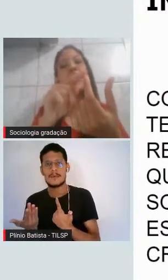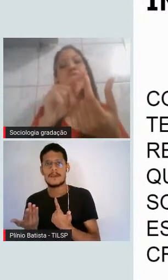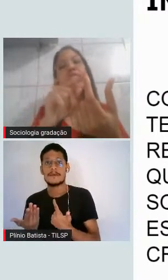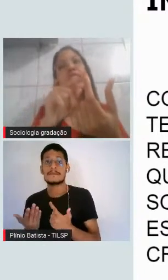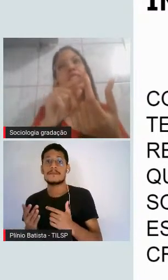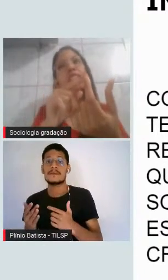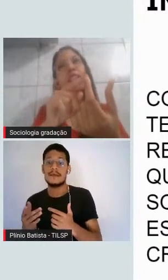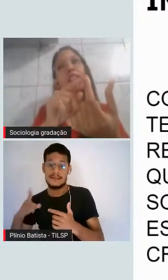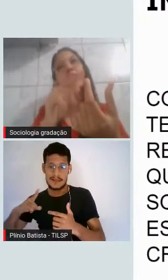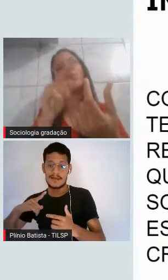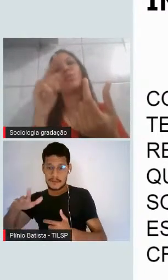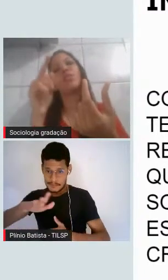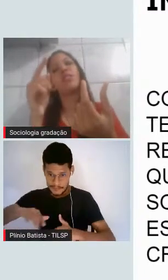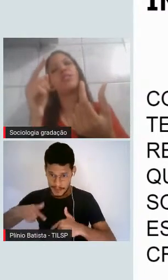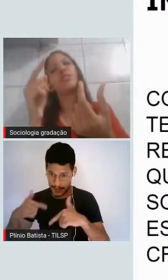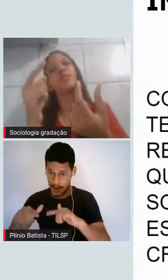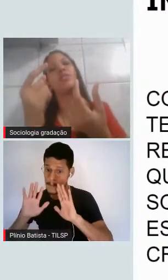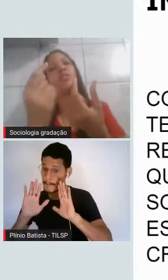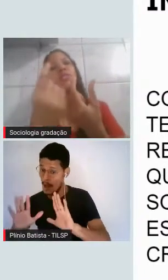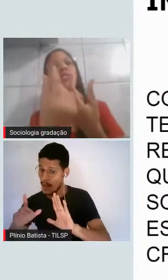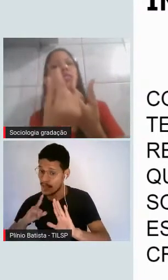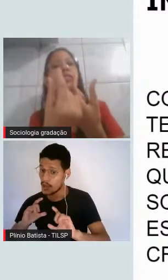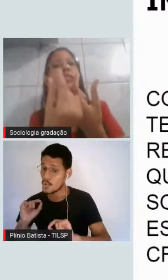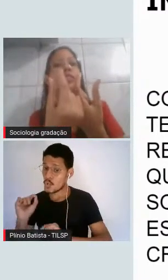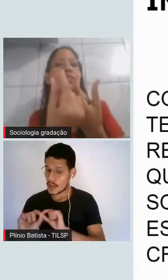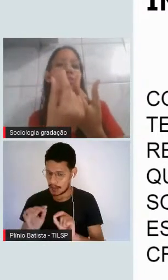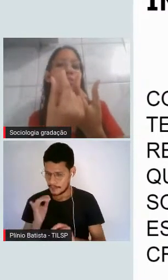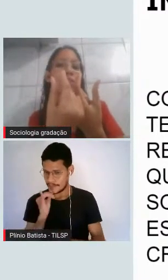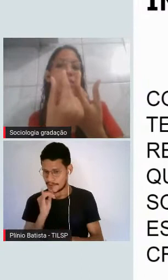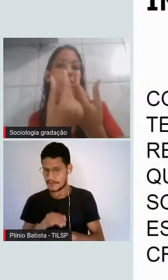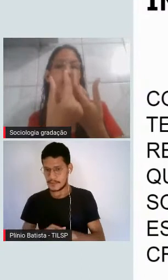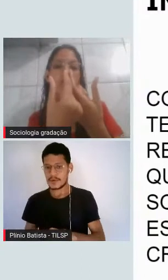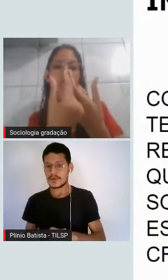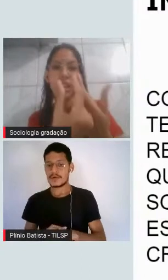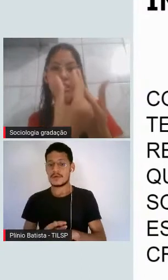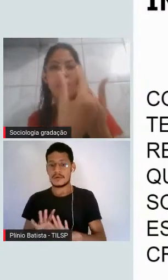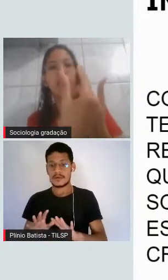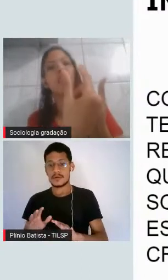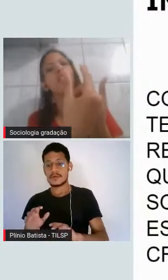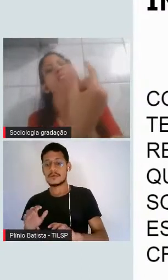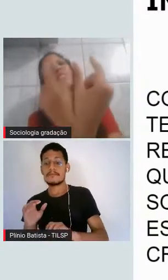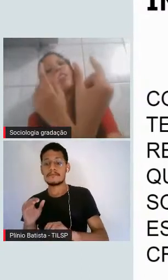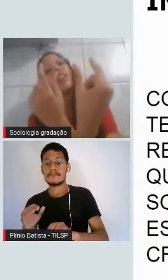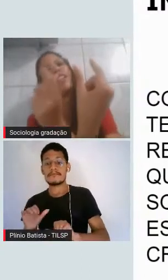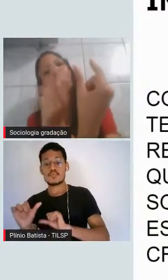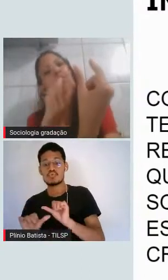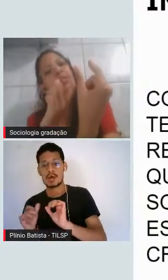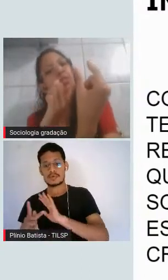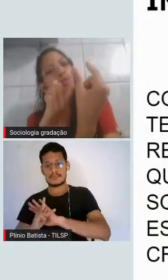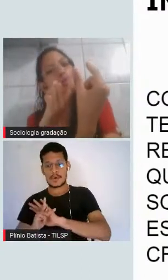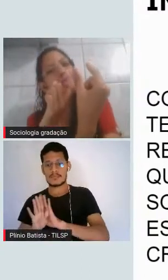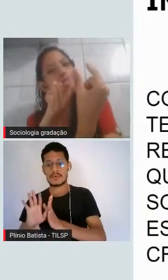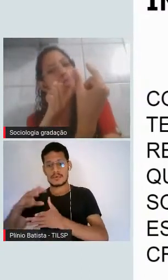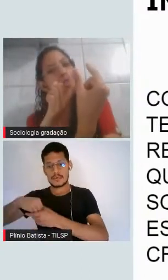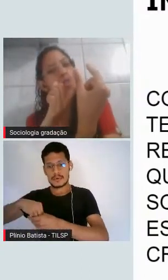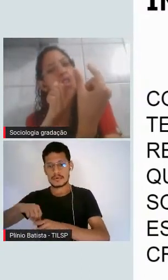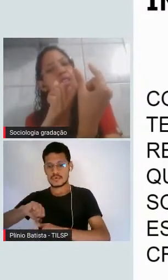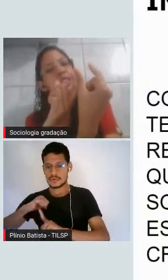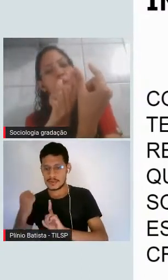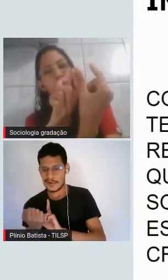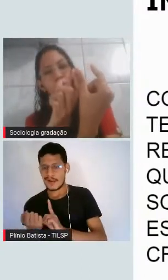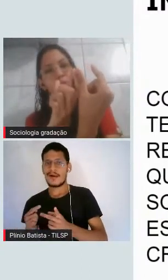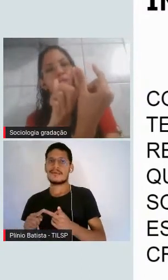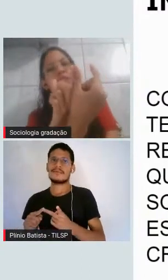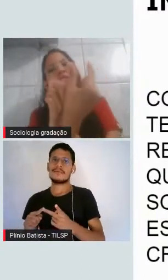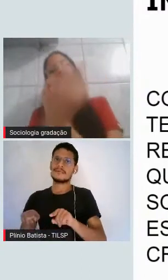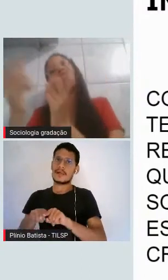aí ela vai acarretar no processo de transformação na sociedade, que vai acarretar na transformação